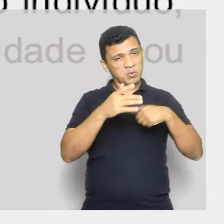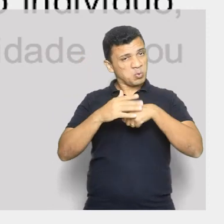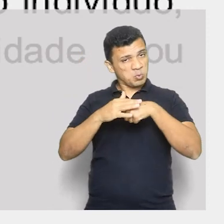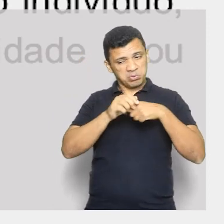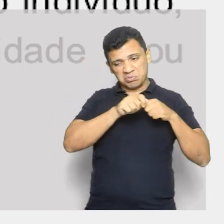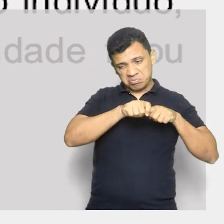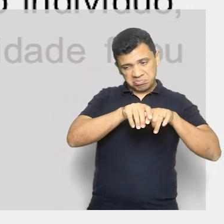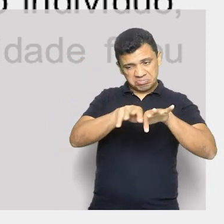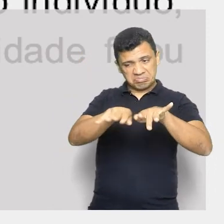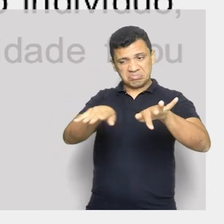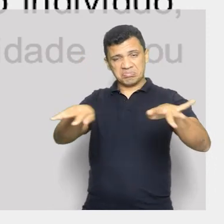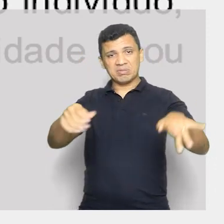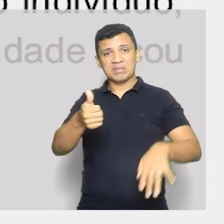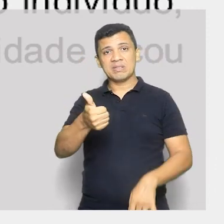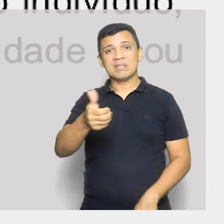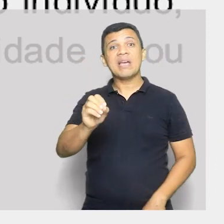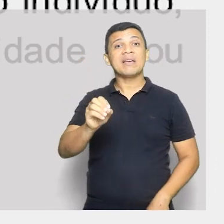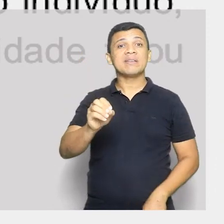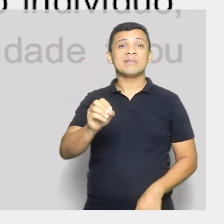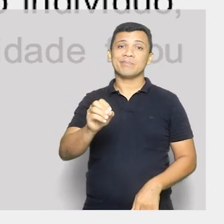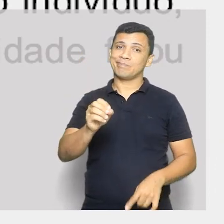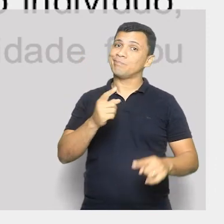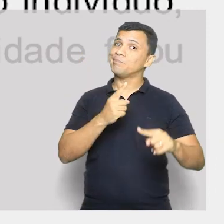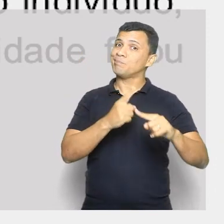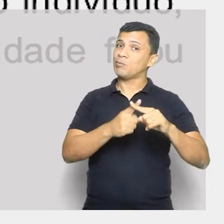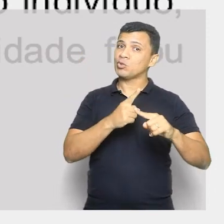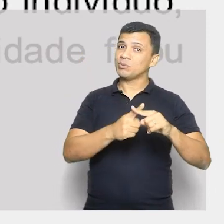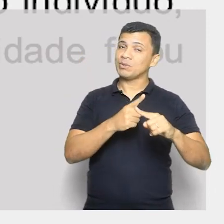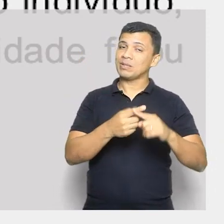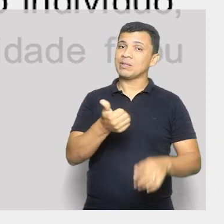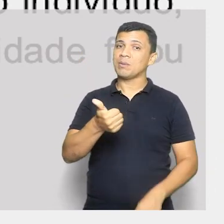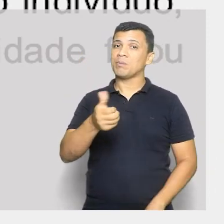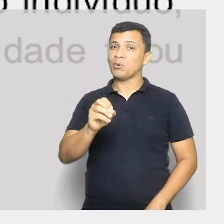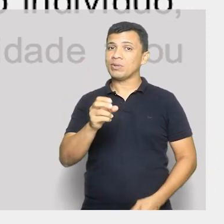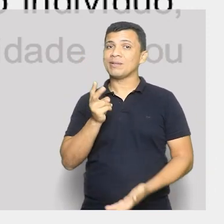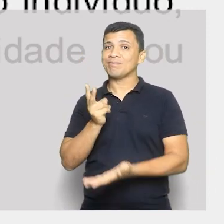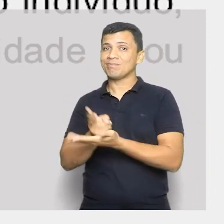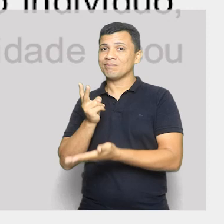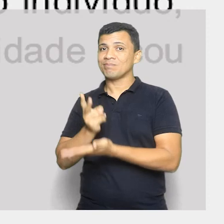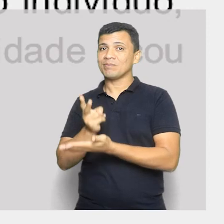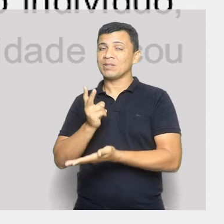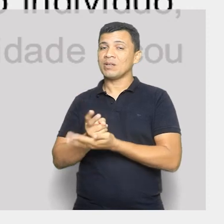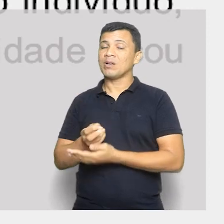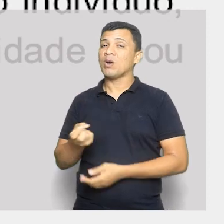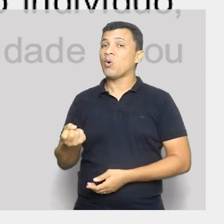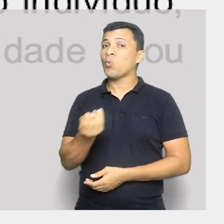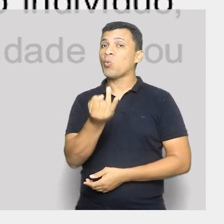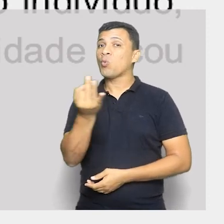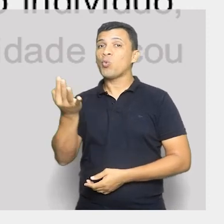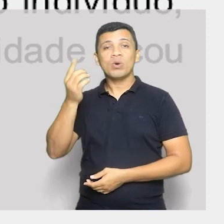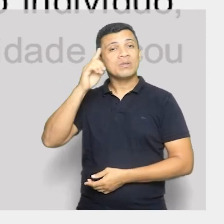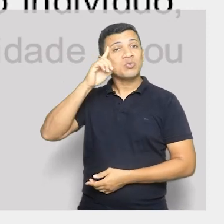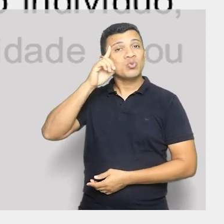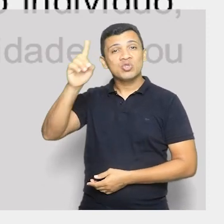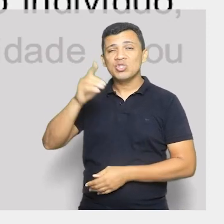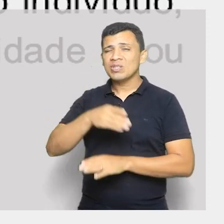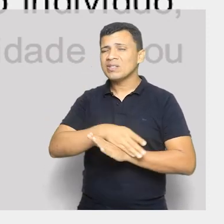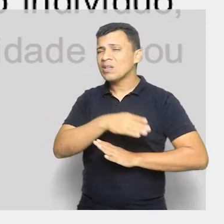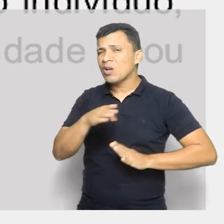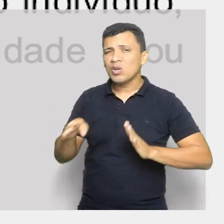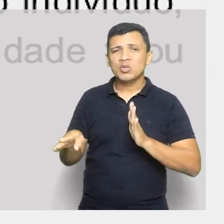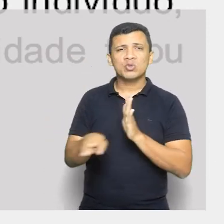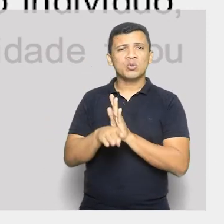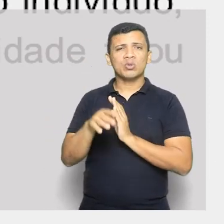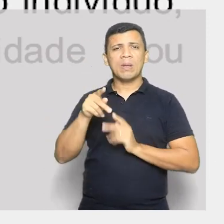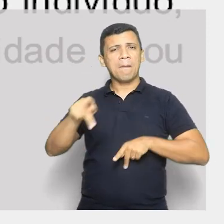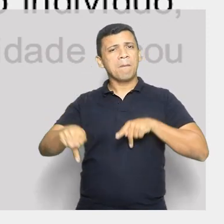sempre multiplicando por 10, certo? Então, ele quer saber quanto tempo quantos dias